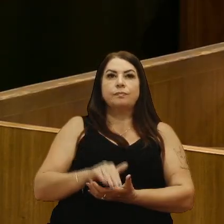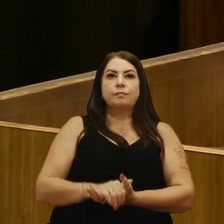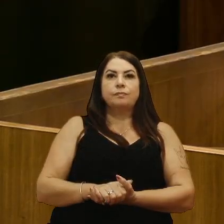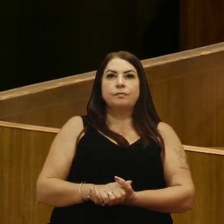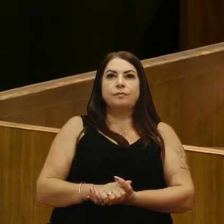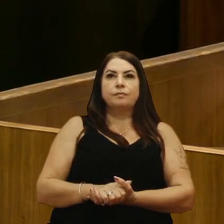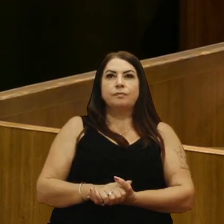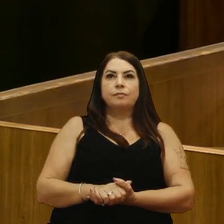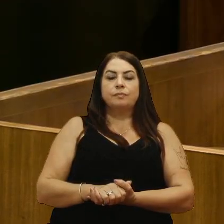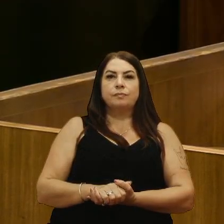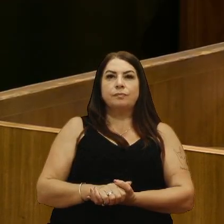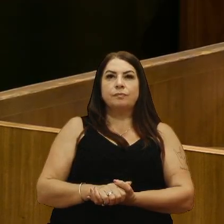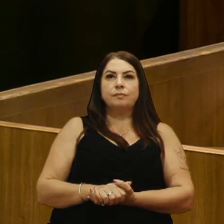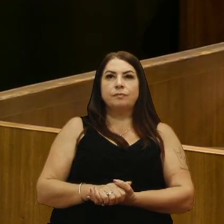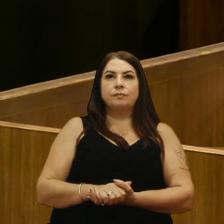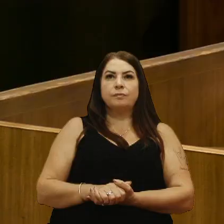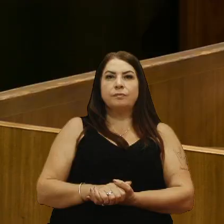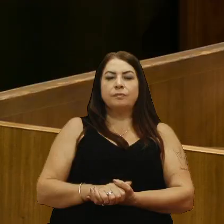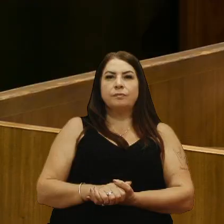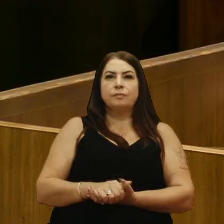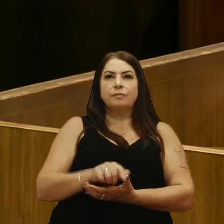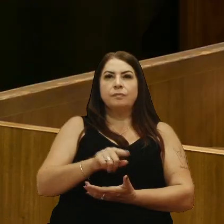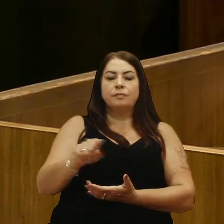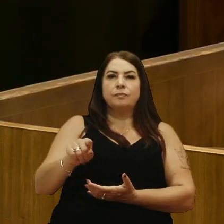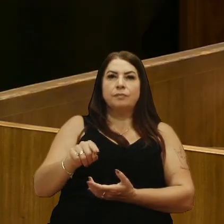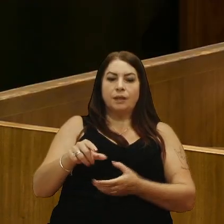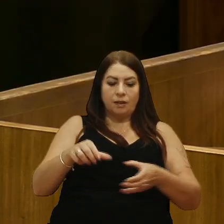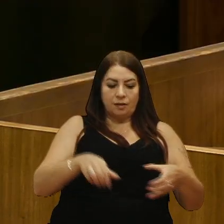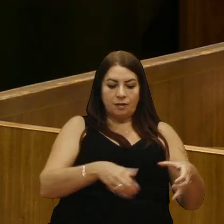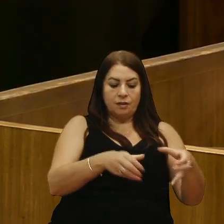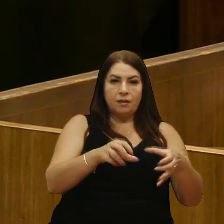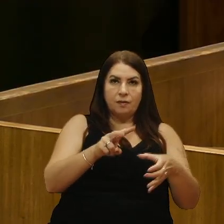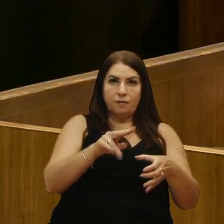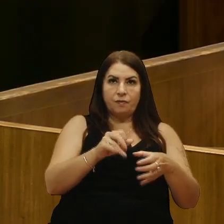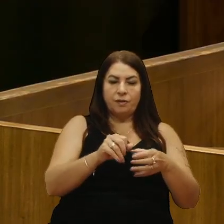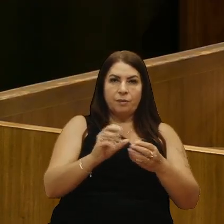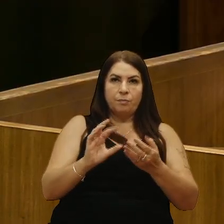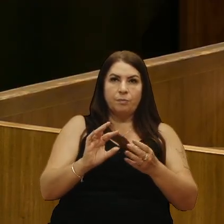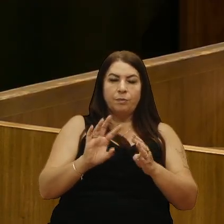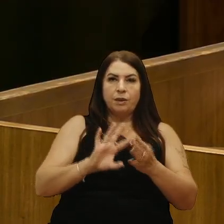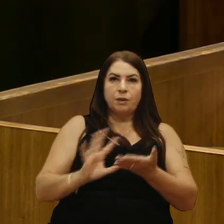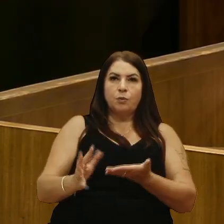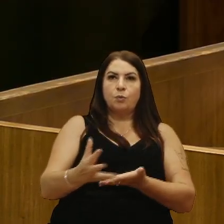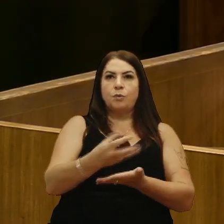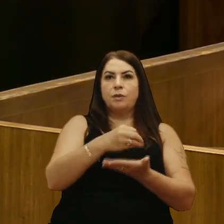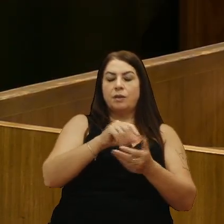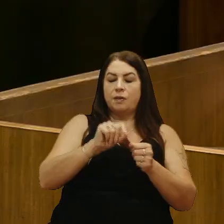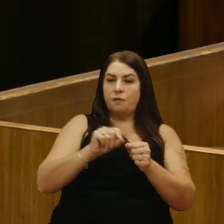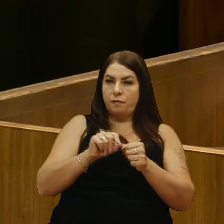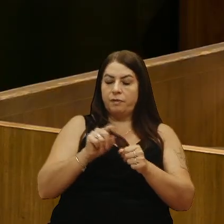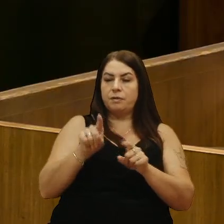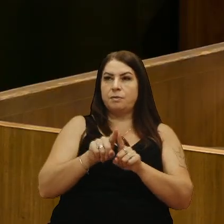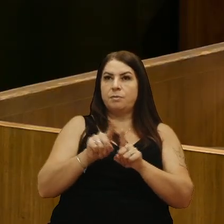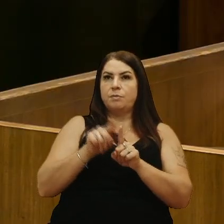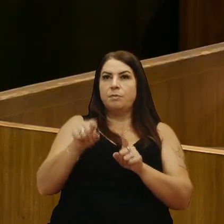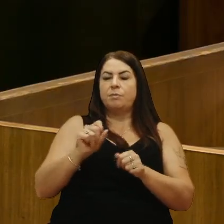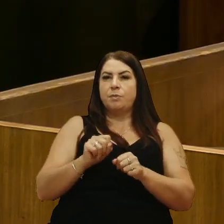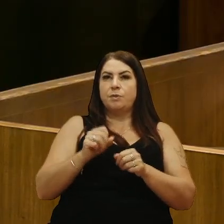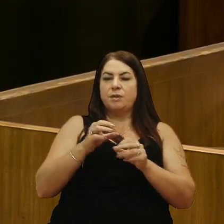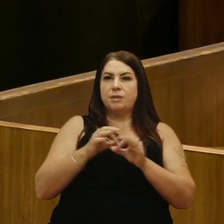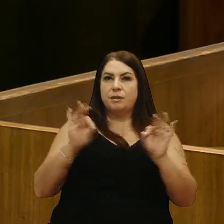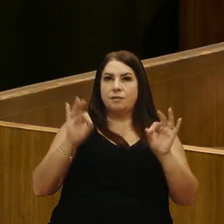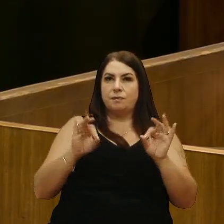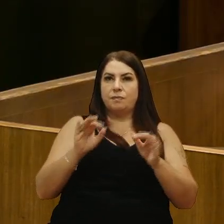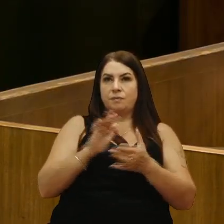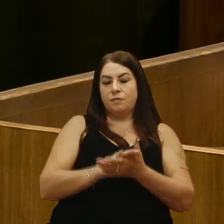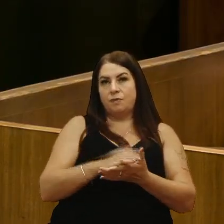Deixando a cobertura das valas para que a Codeca execute e que a gente também possa salvar o